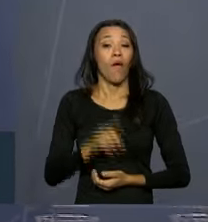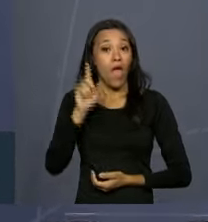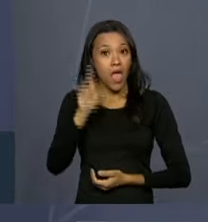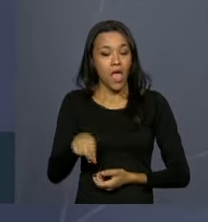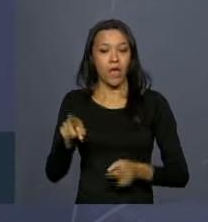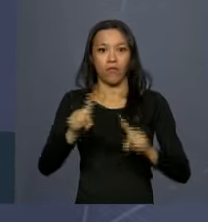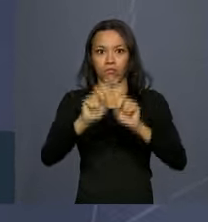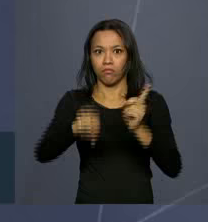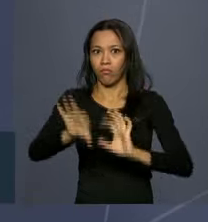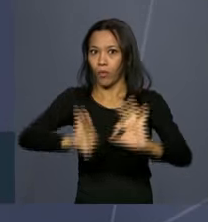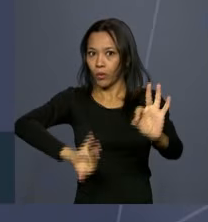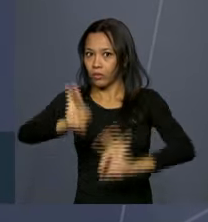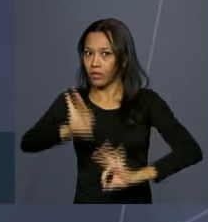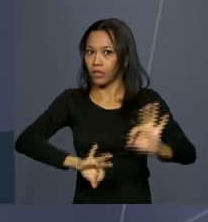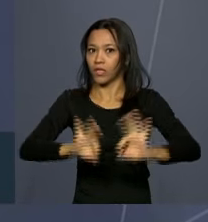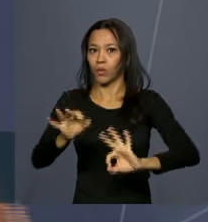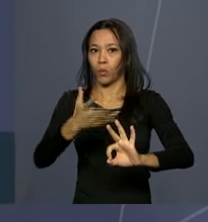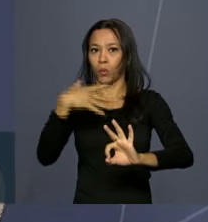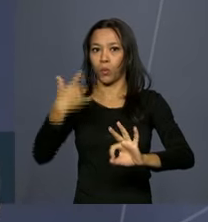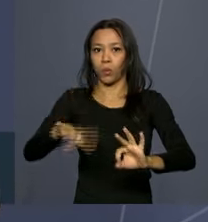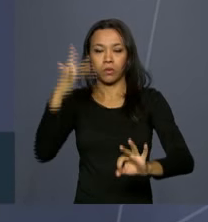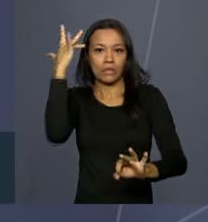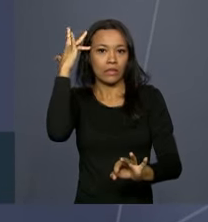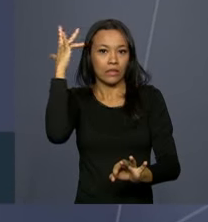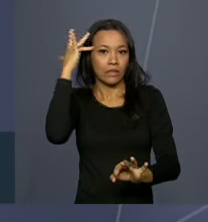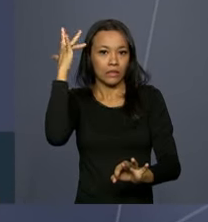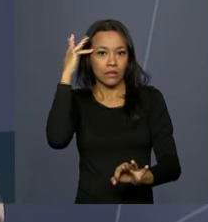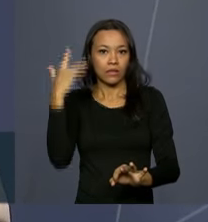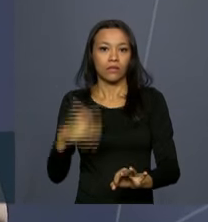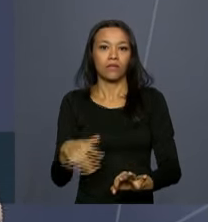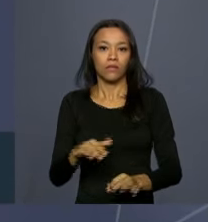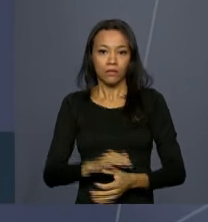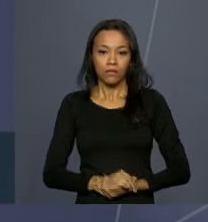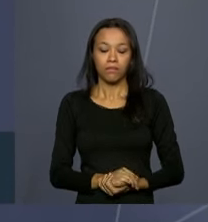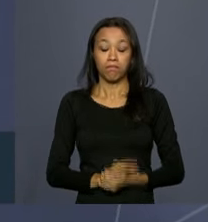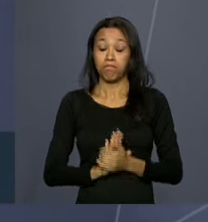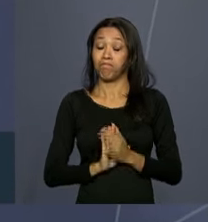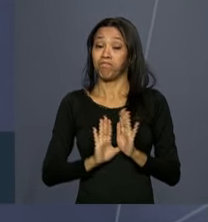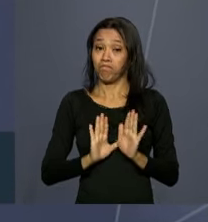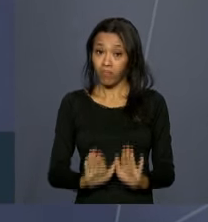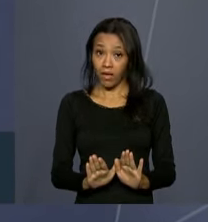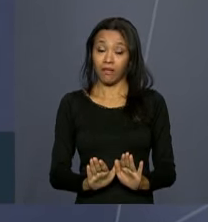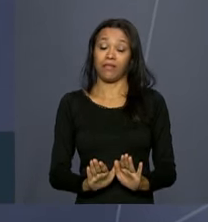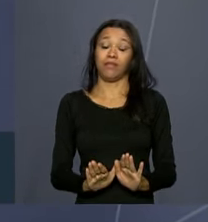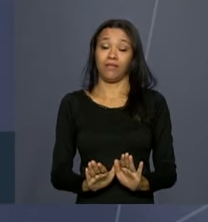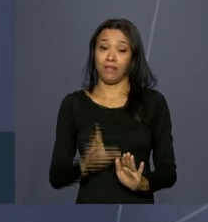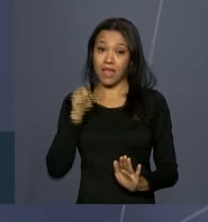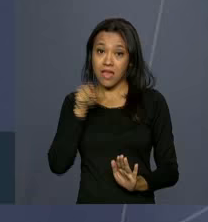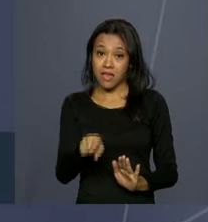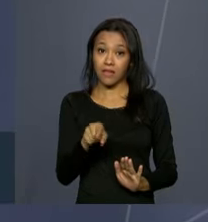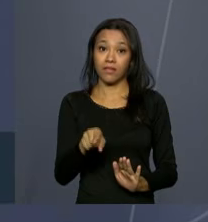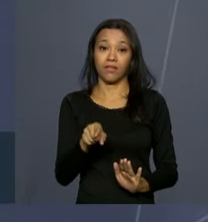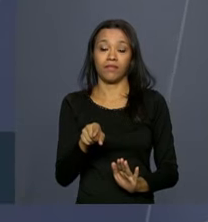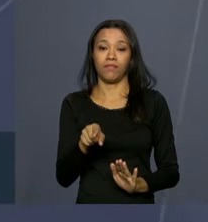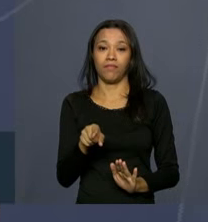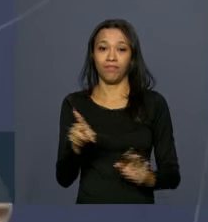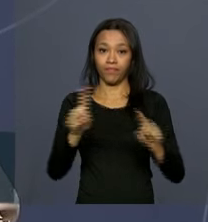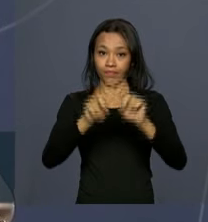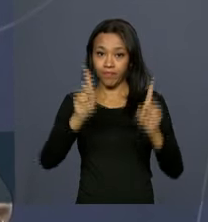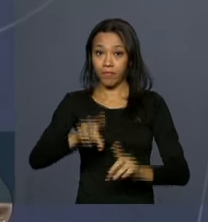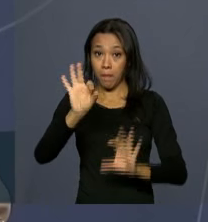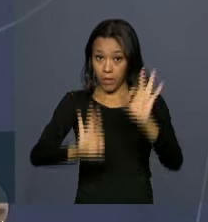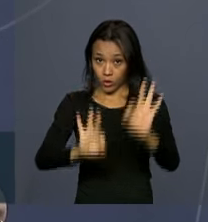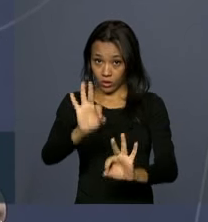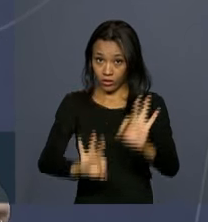projeto ambicioso, é um projeto volumoso, mas certamente ele não é um